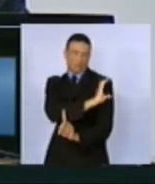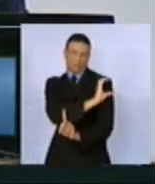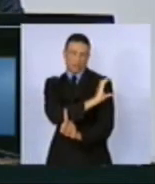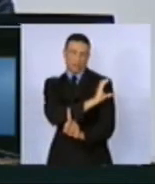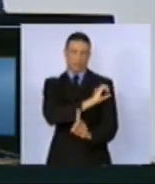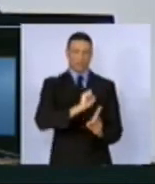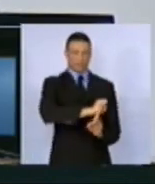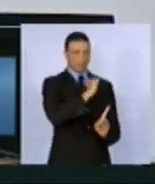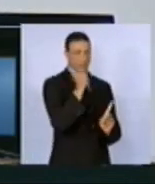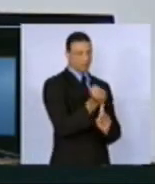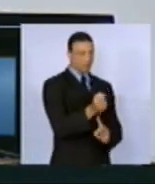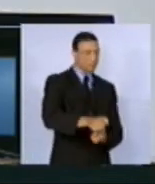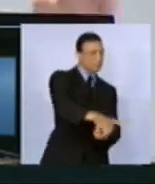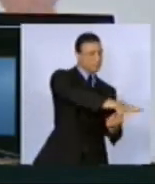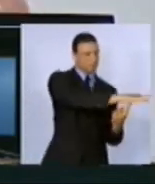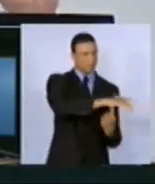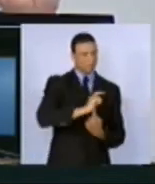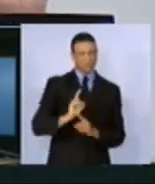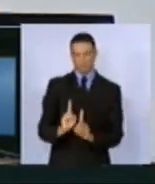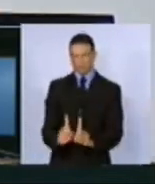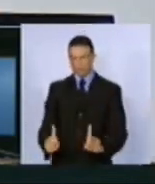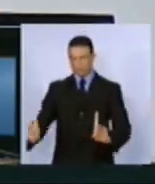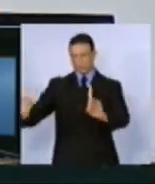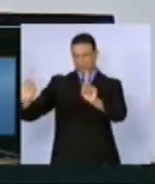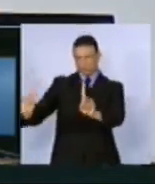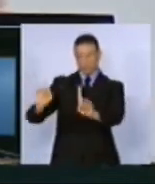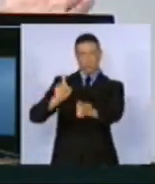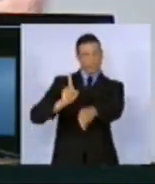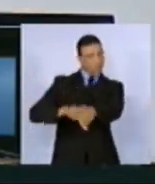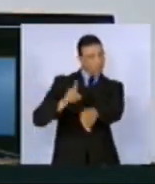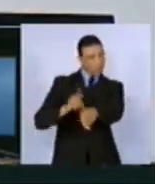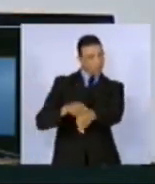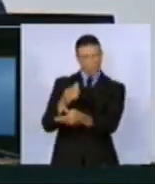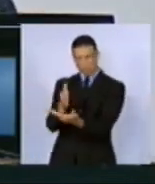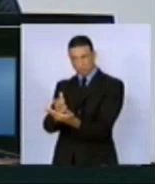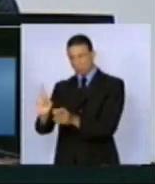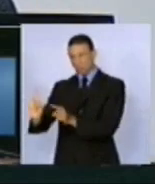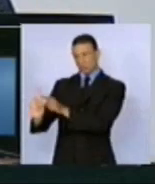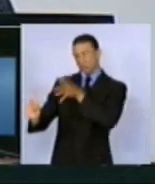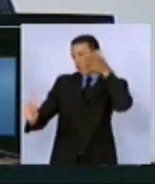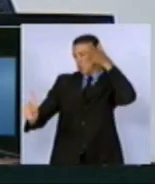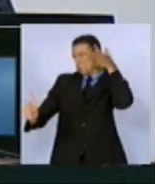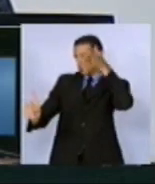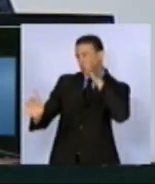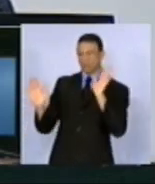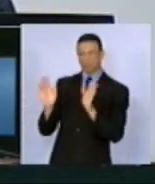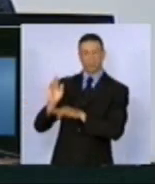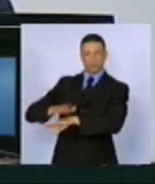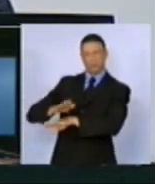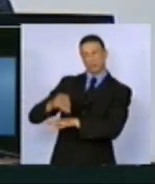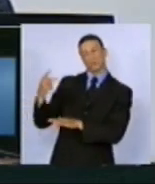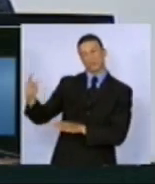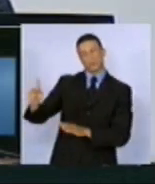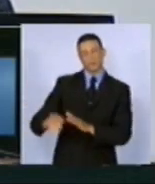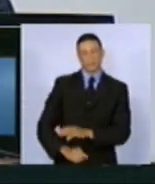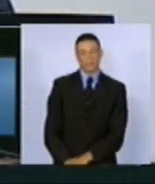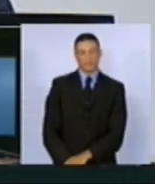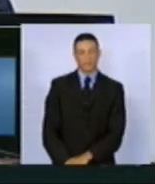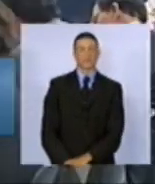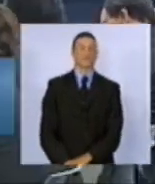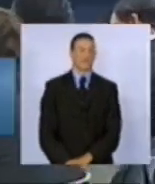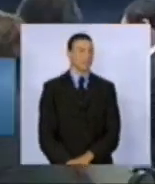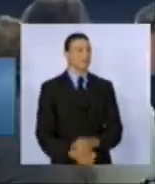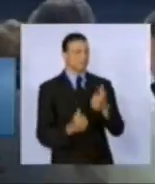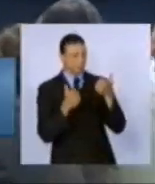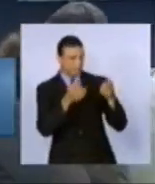ambiental vossas senhorias poderiam dividir o tempo ou então um só expor Tá